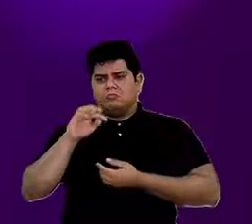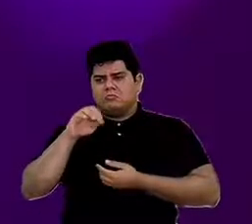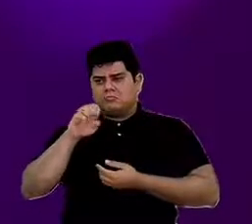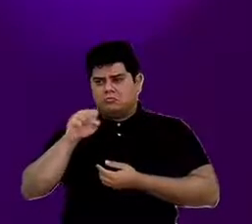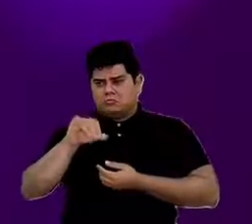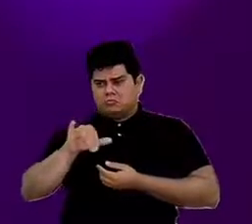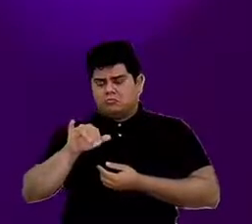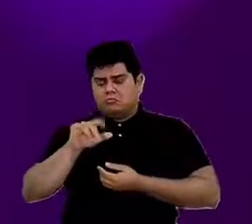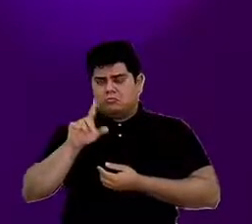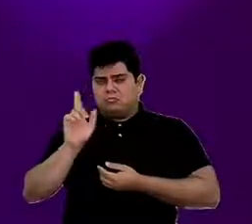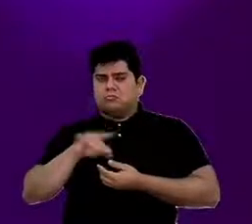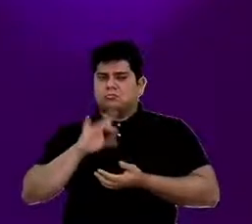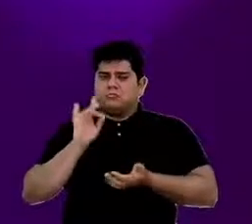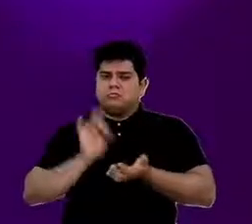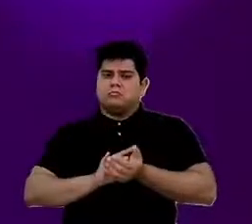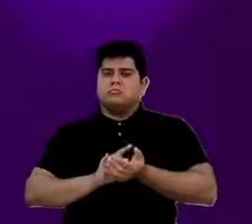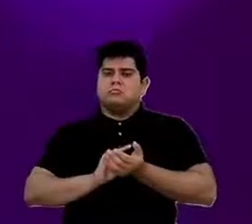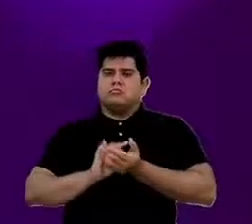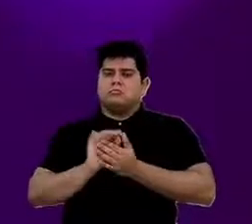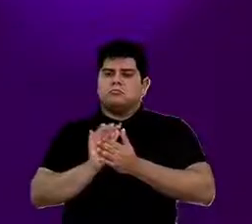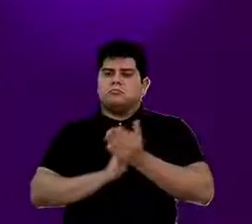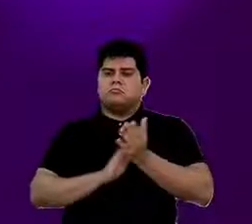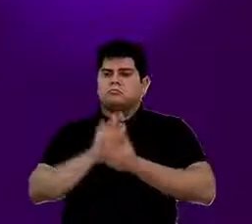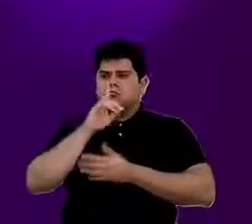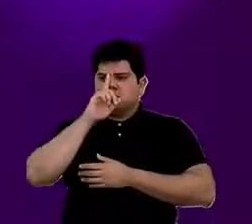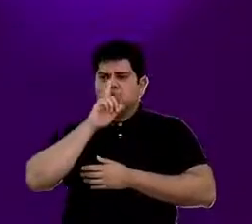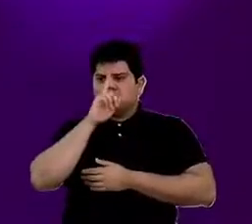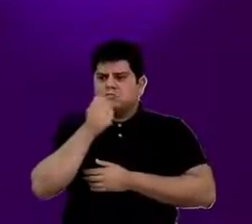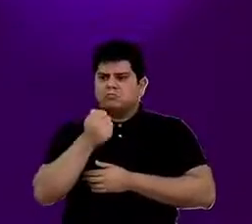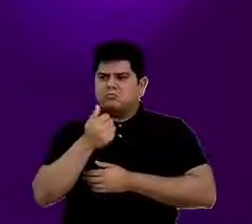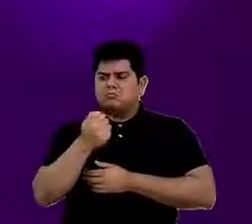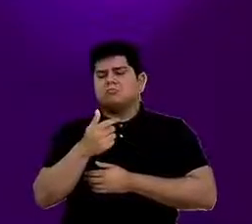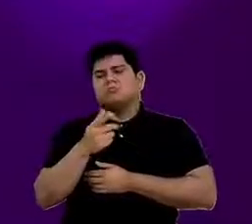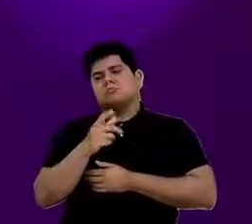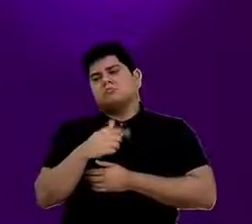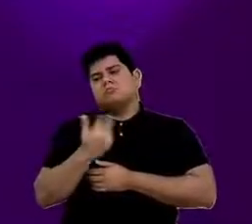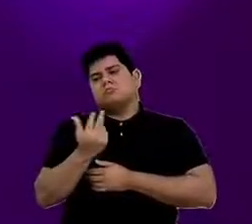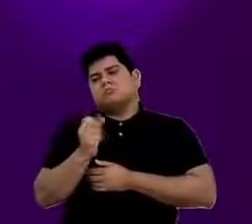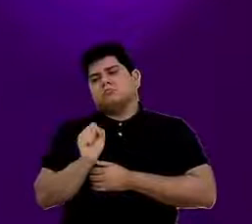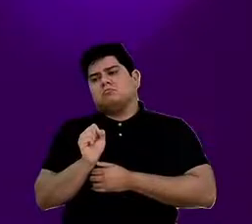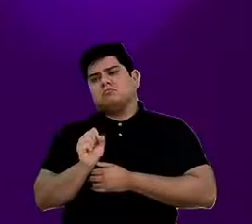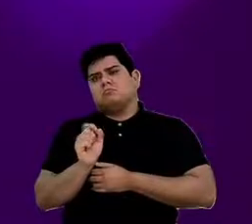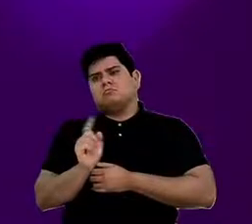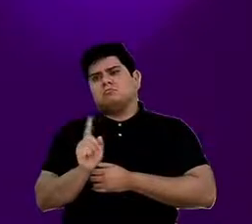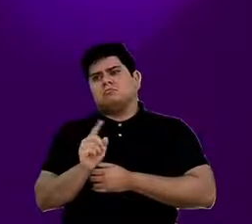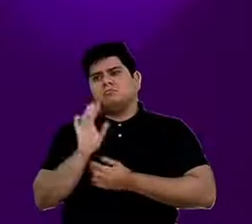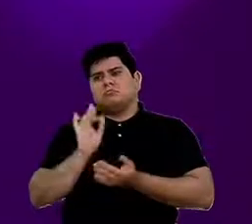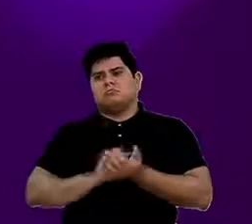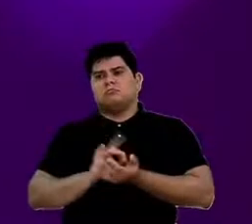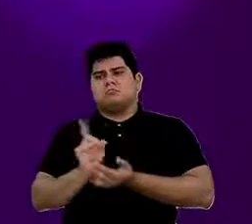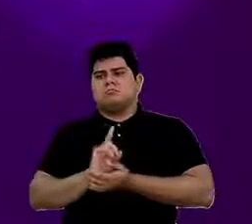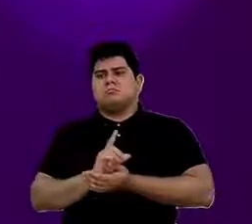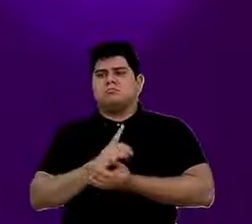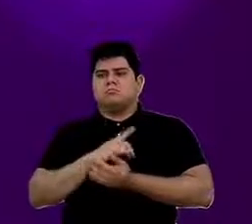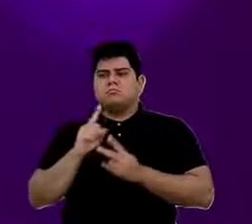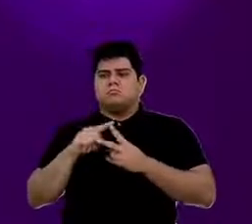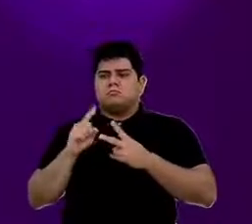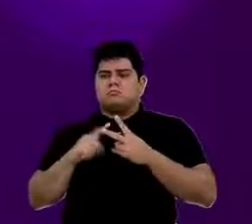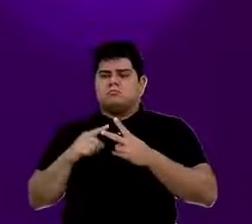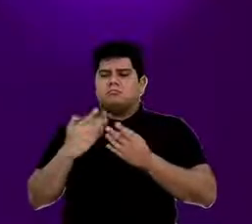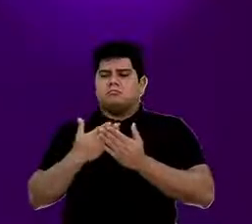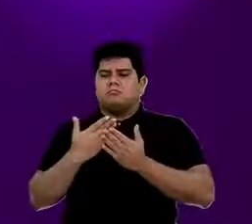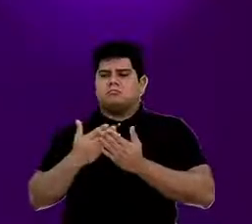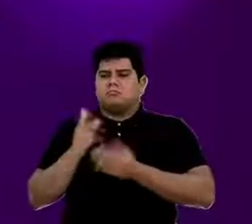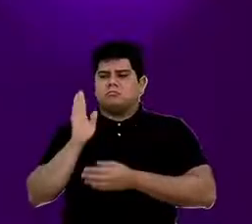seja realmente um paciente de baixo risco de complicação, talvez não seja tão verdadeiro. Então, existem 2 estudos muito